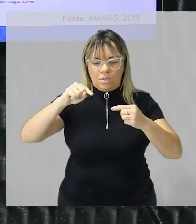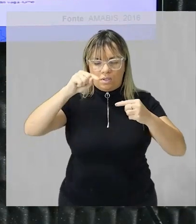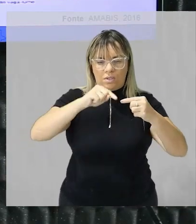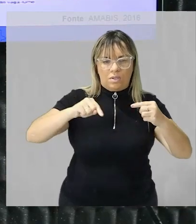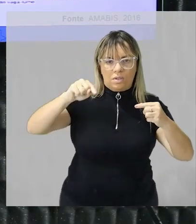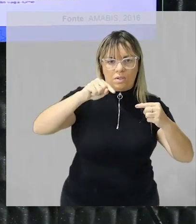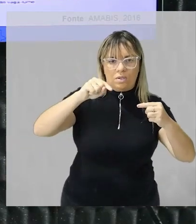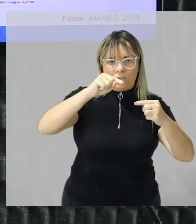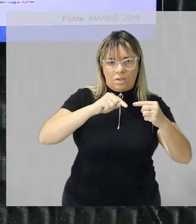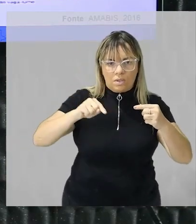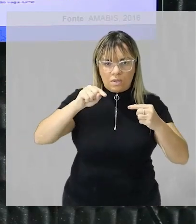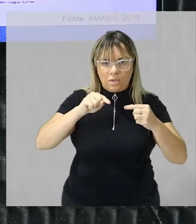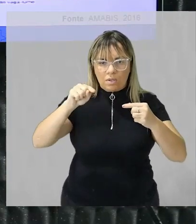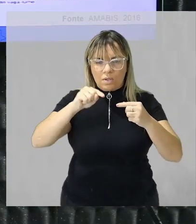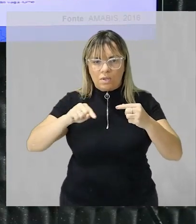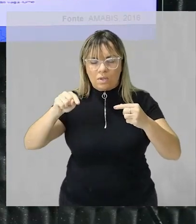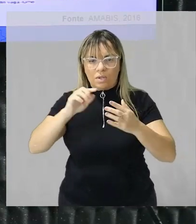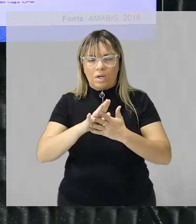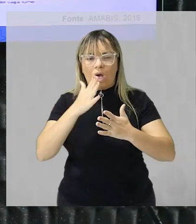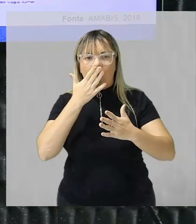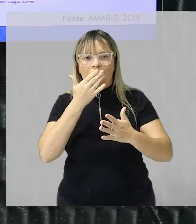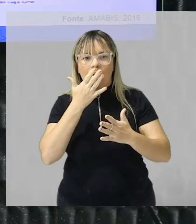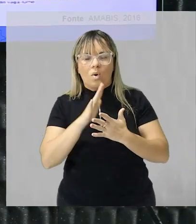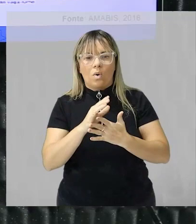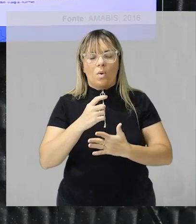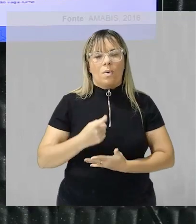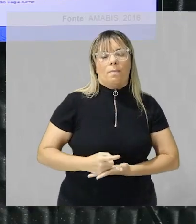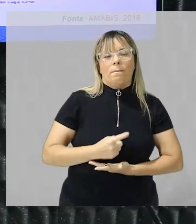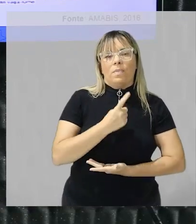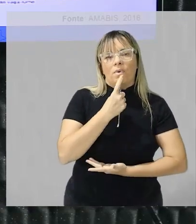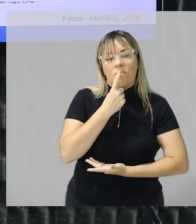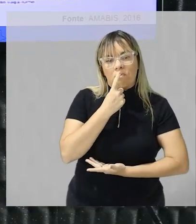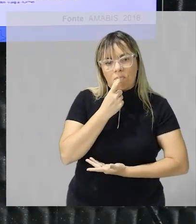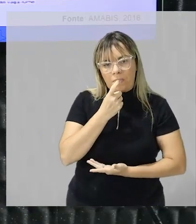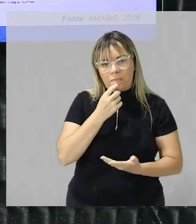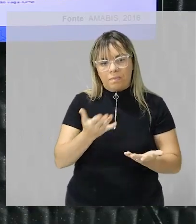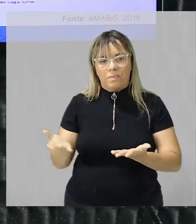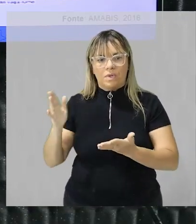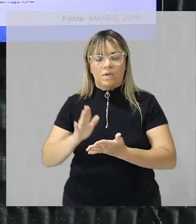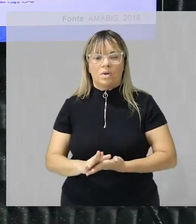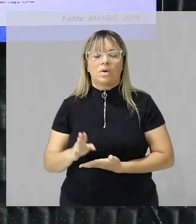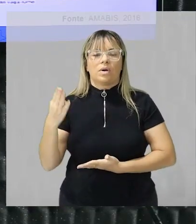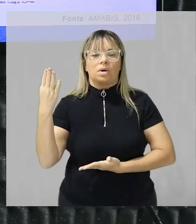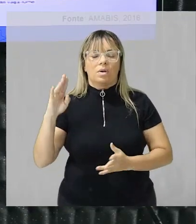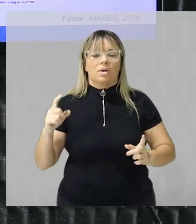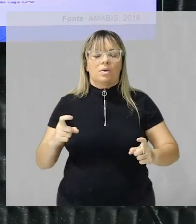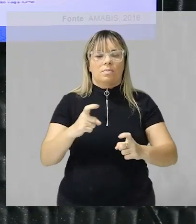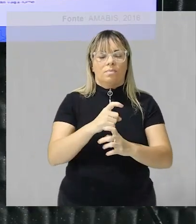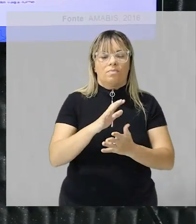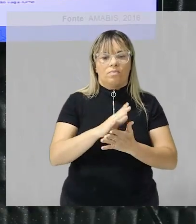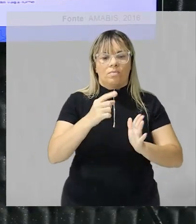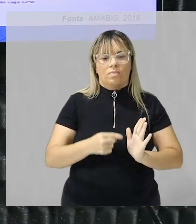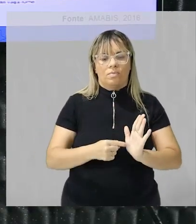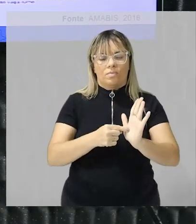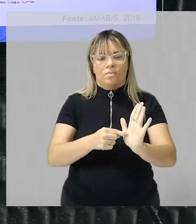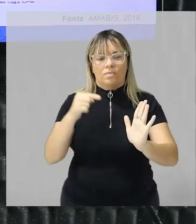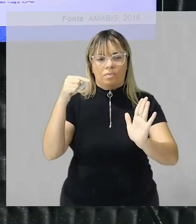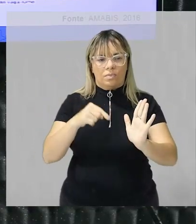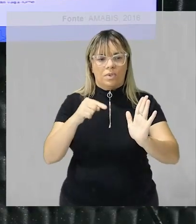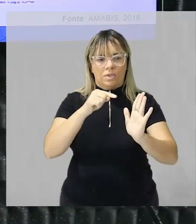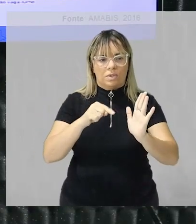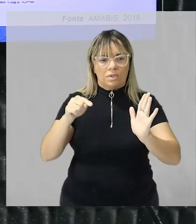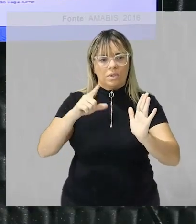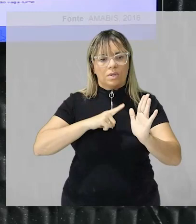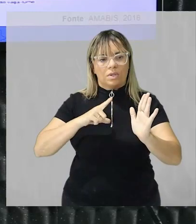vendo dentro da célula. Então, no caso, as bactérias, elas apresentam esses